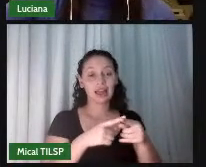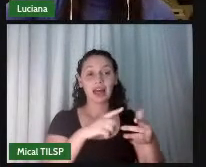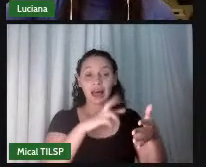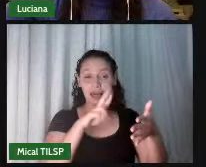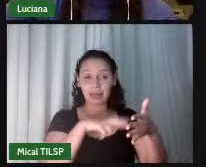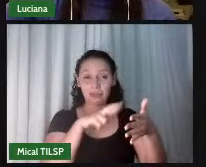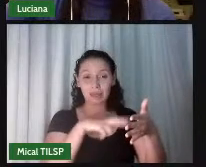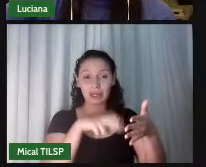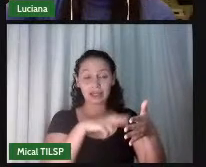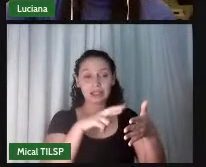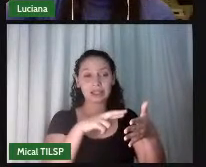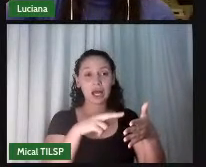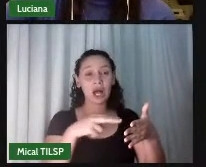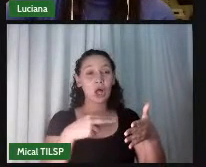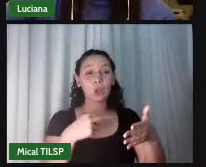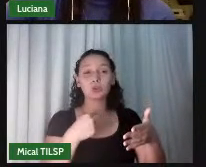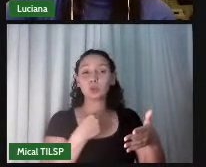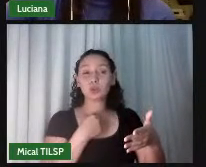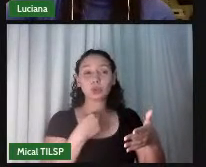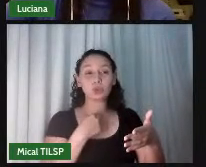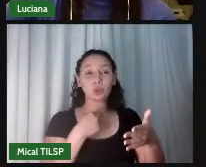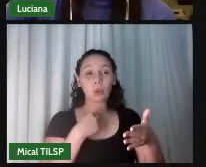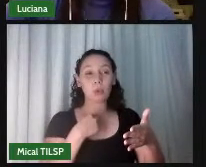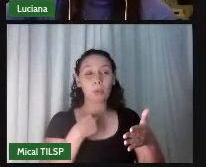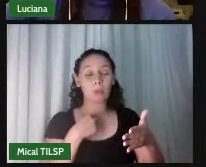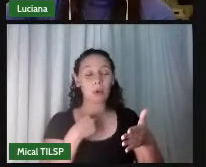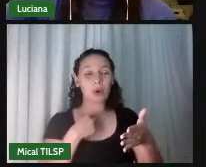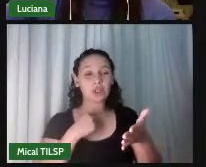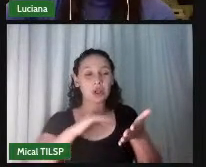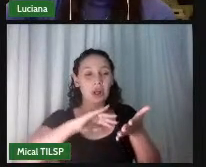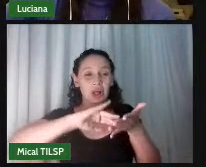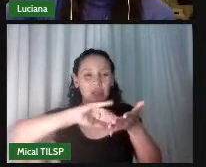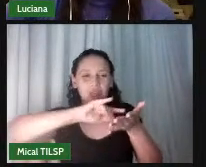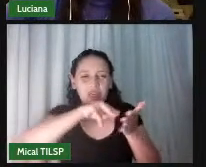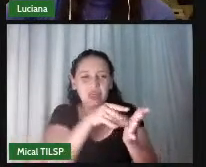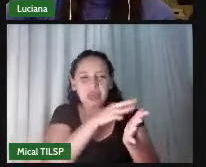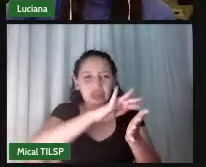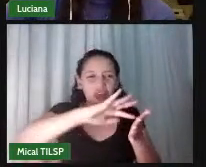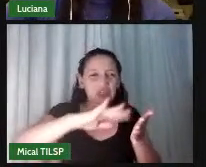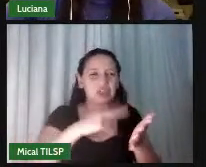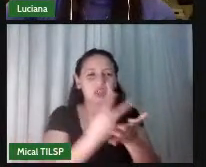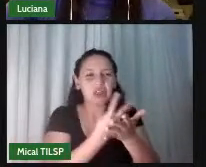tá? Para DNA, posterior DNA, alguma coisa assim.